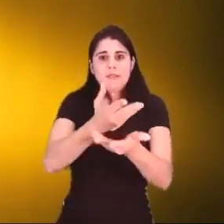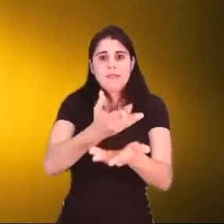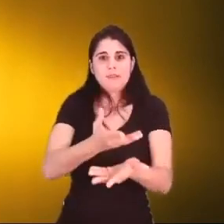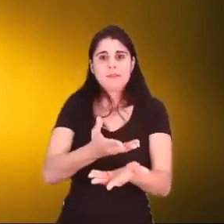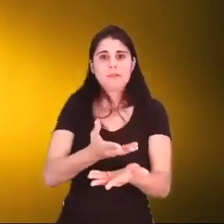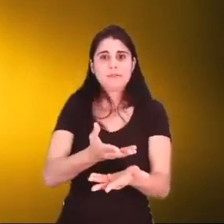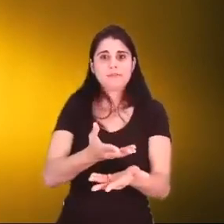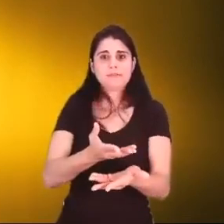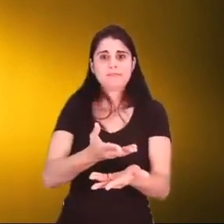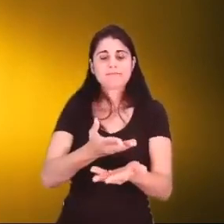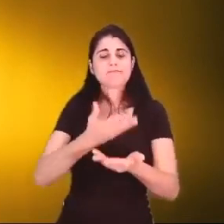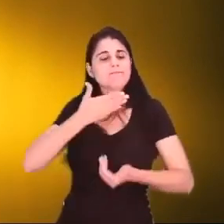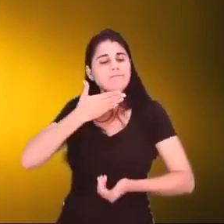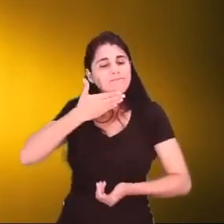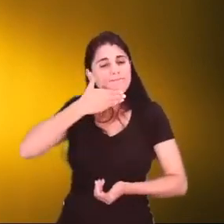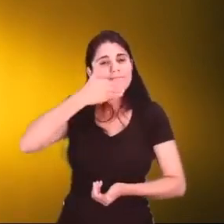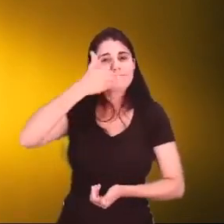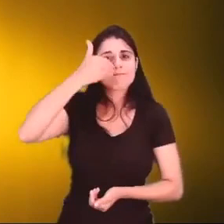e melhor